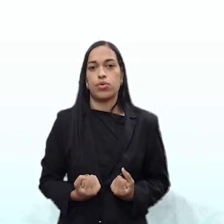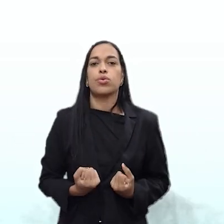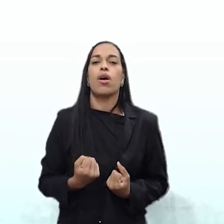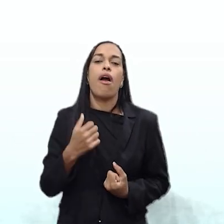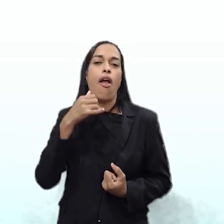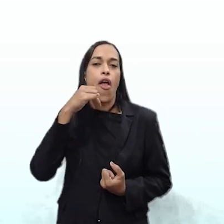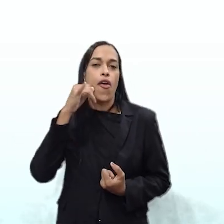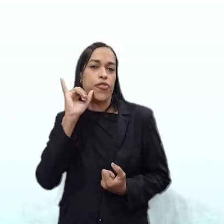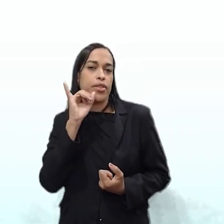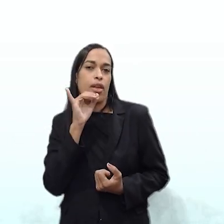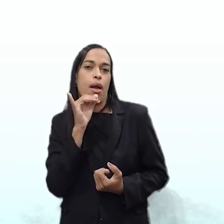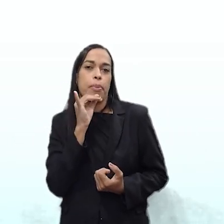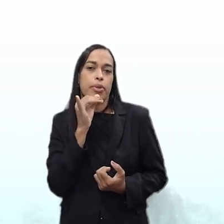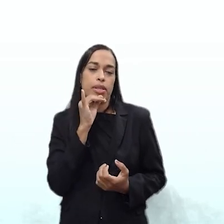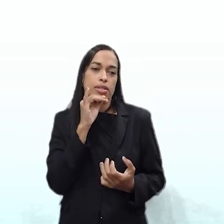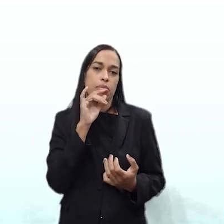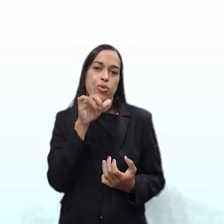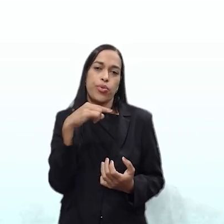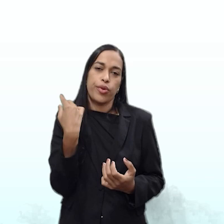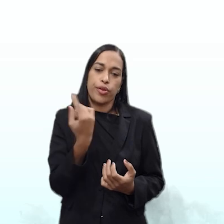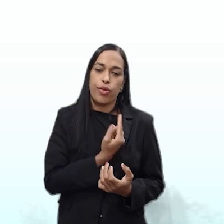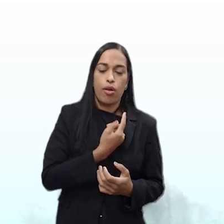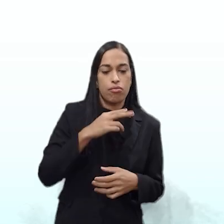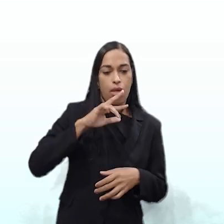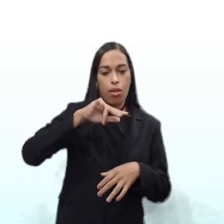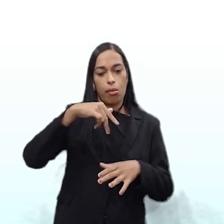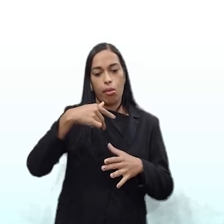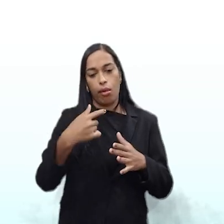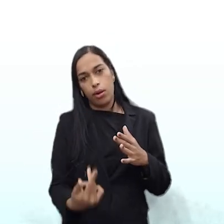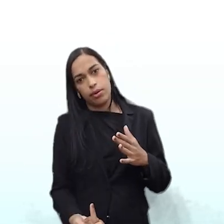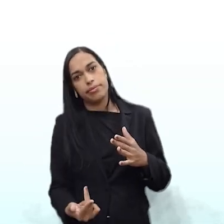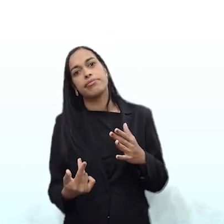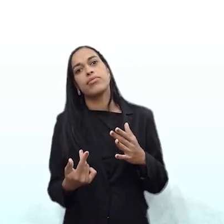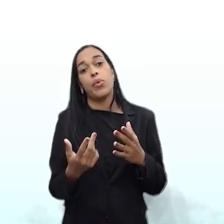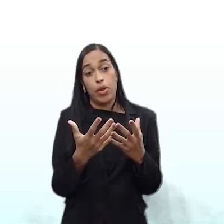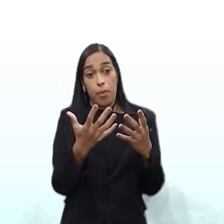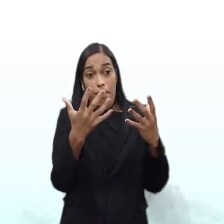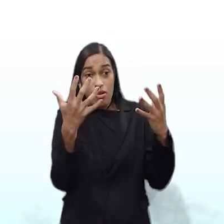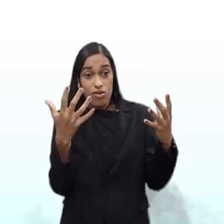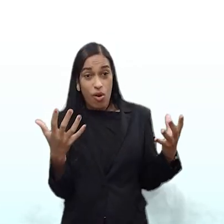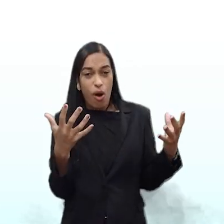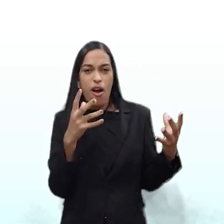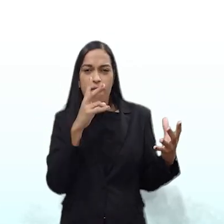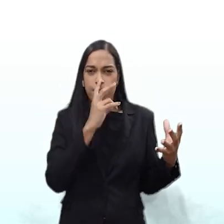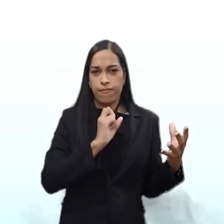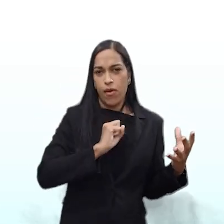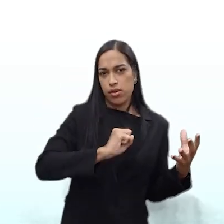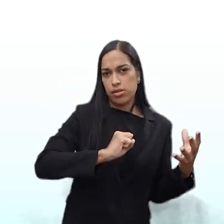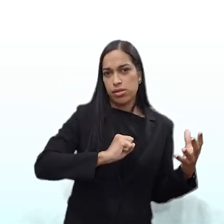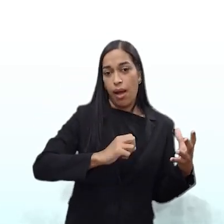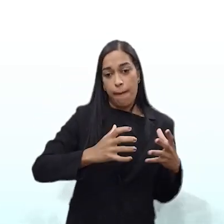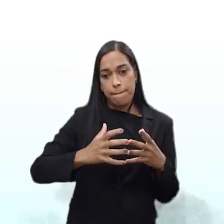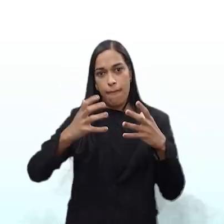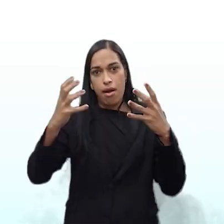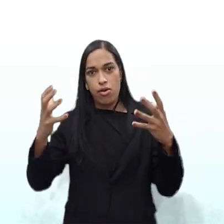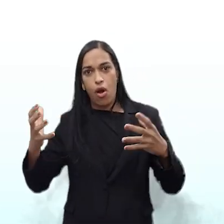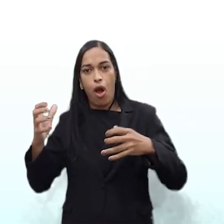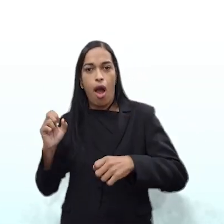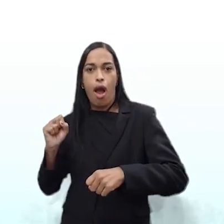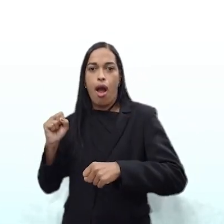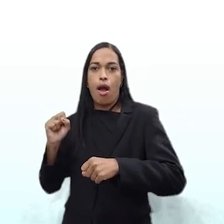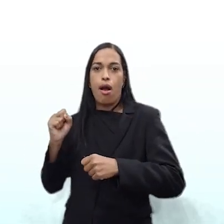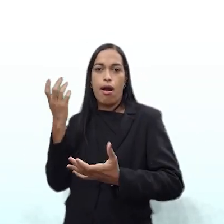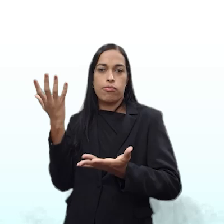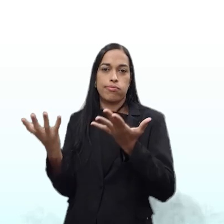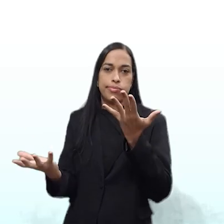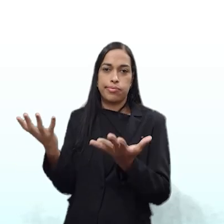evitar que haja derrapamento. Quanto maior o coeficiente de atrito, maior é a estabilidade. E se você tem um vovô